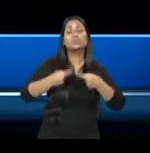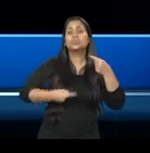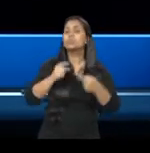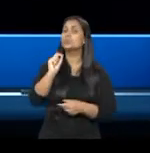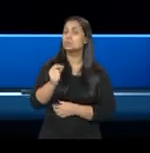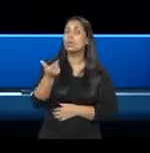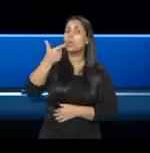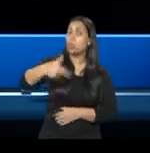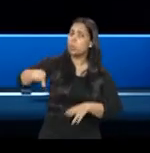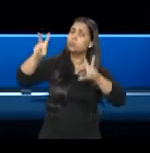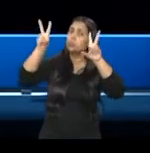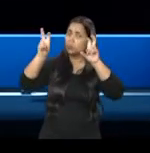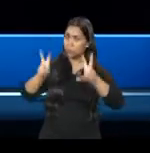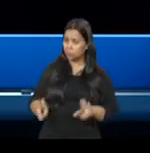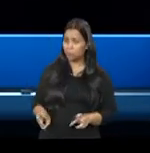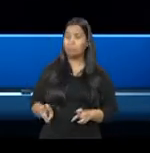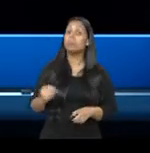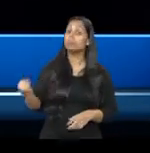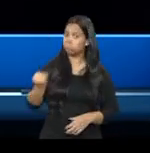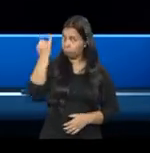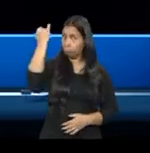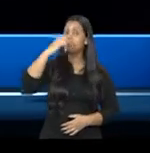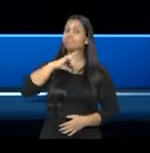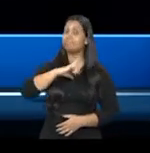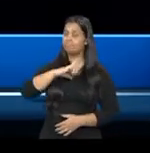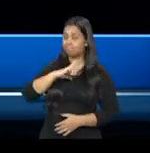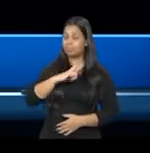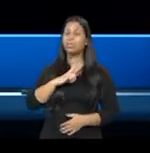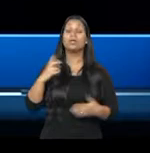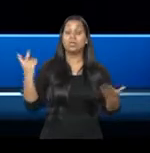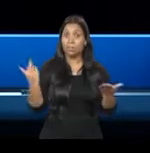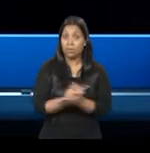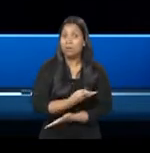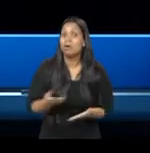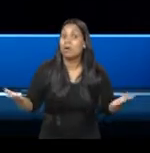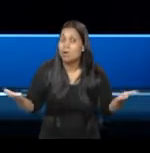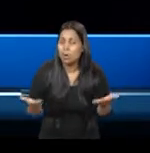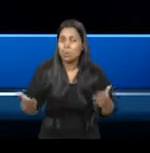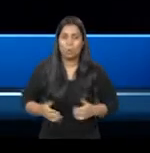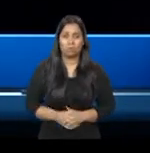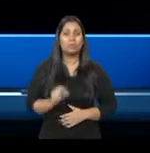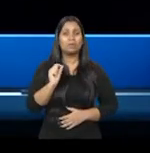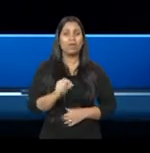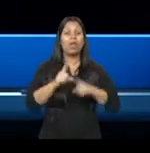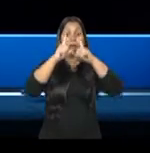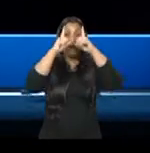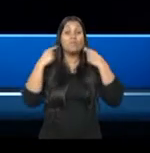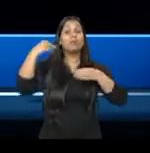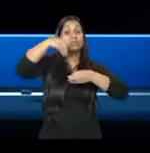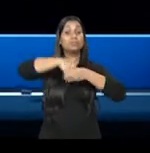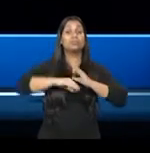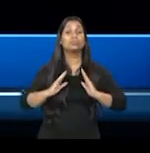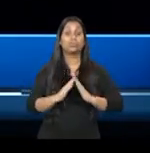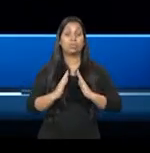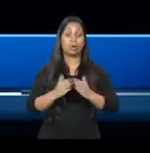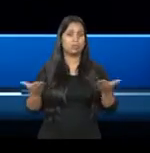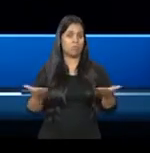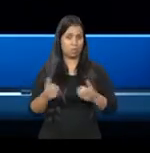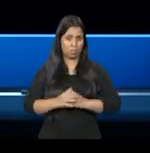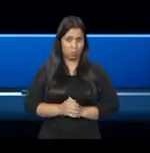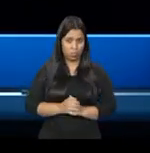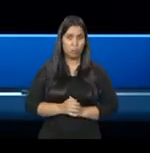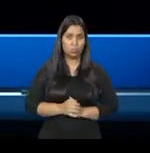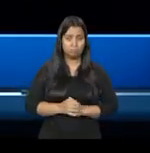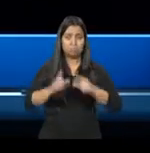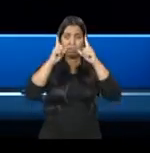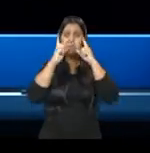aqui, pessoal, um outro assunto que é extremamente importante, que está acontecendo agora, que é a violência doméstica nessa pandemia.